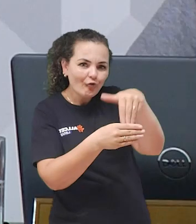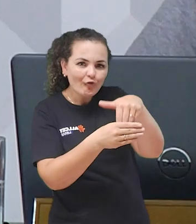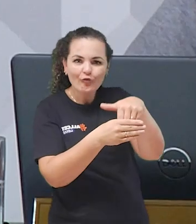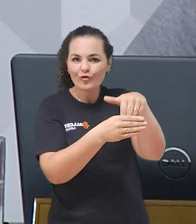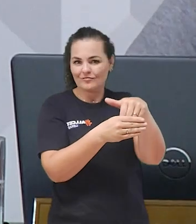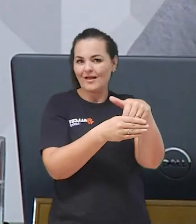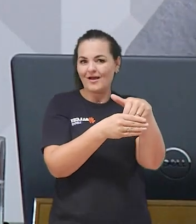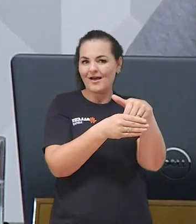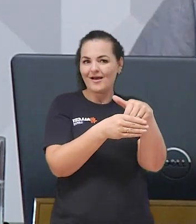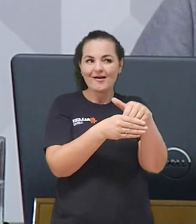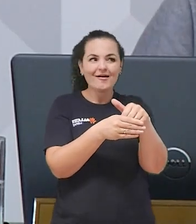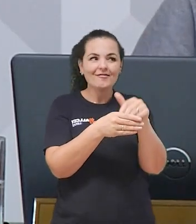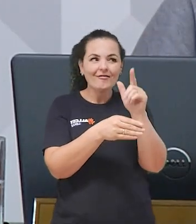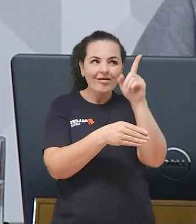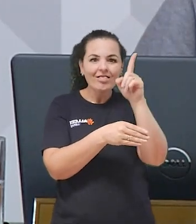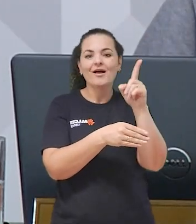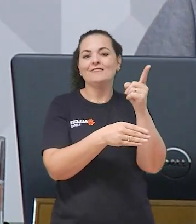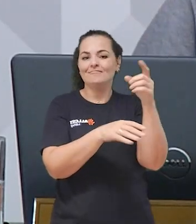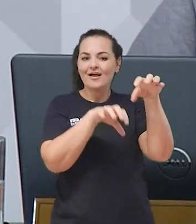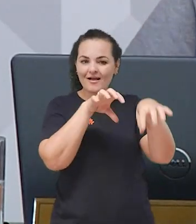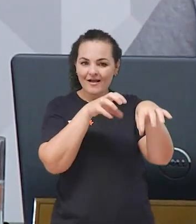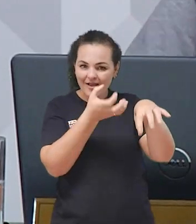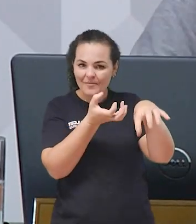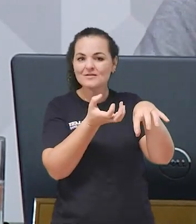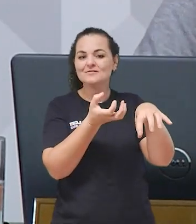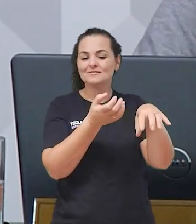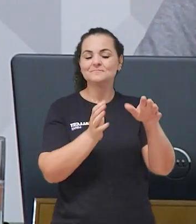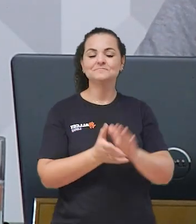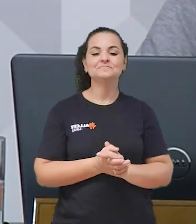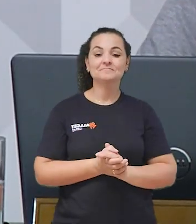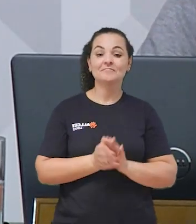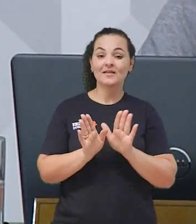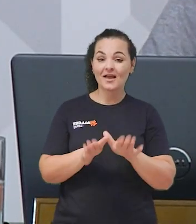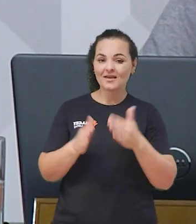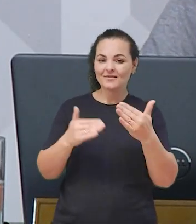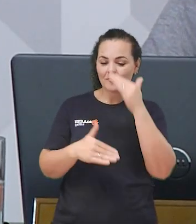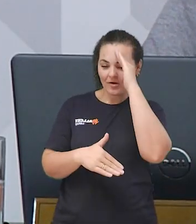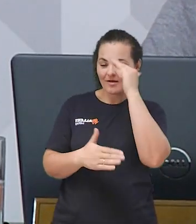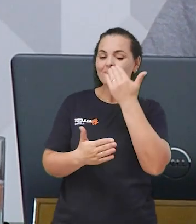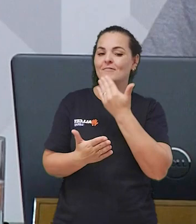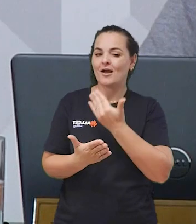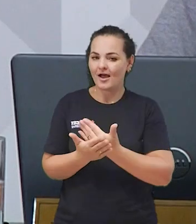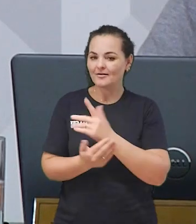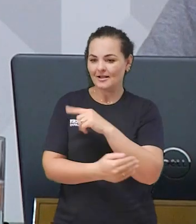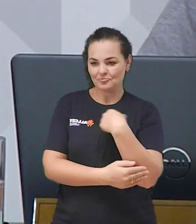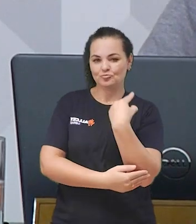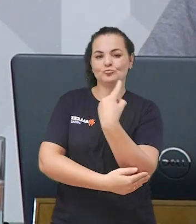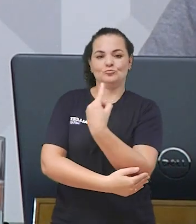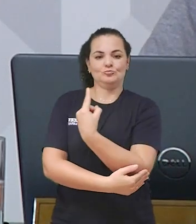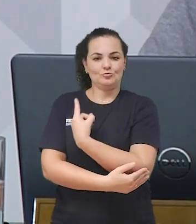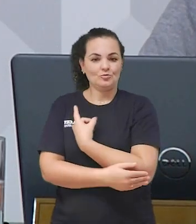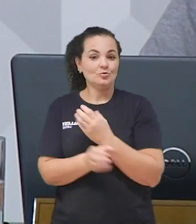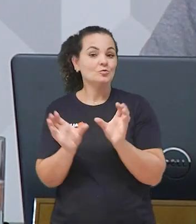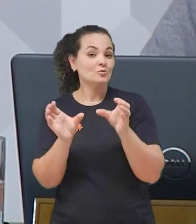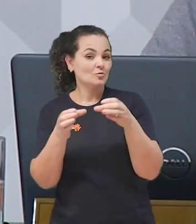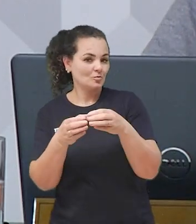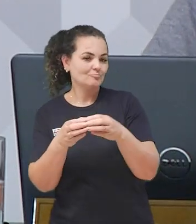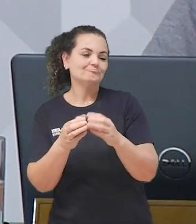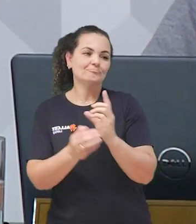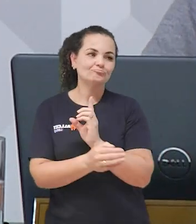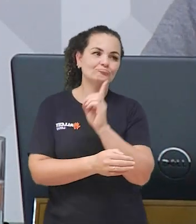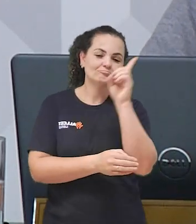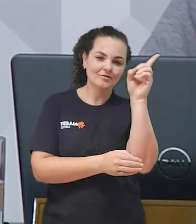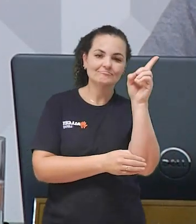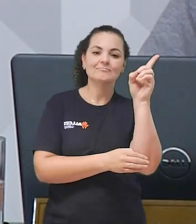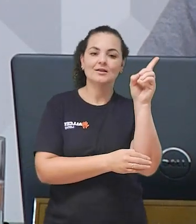é votado e feito lá em Brasília e quero agradecer também por ter confiado na gente para ter saído